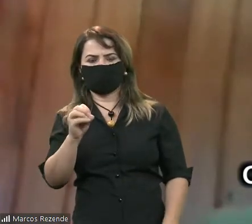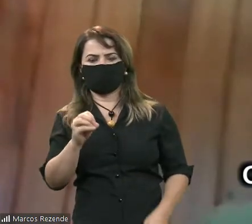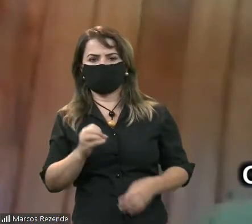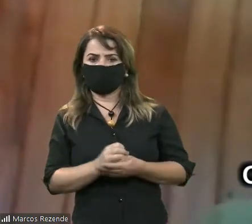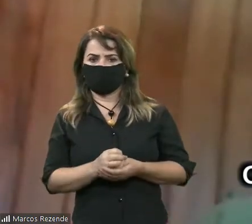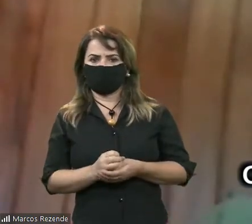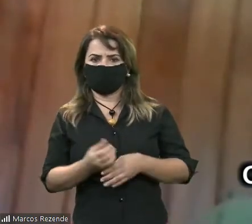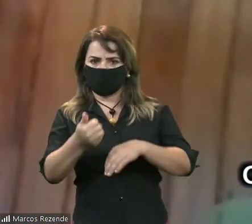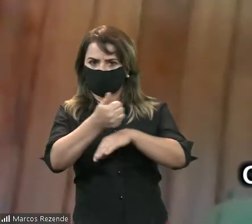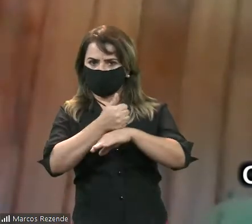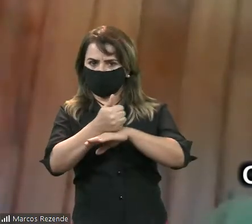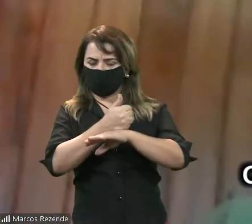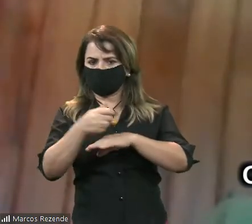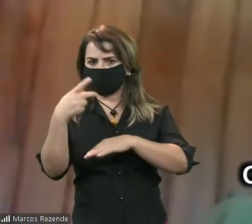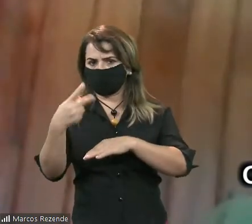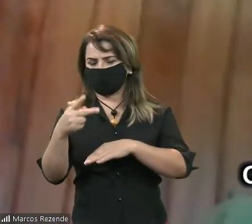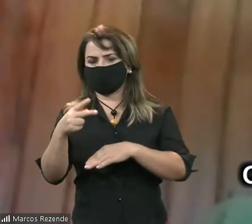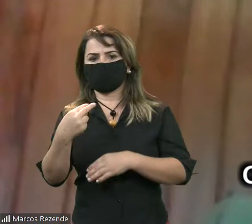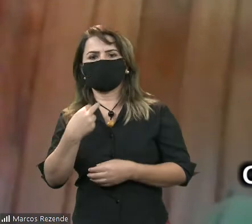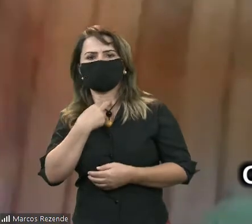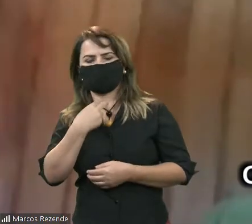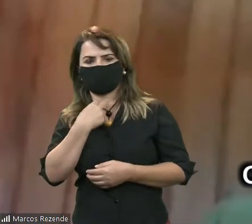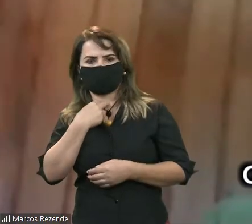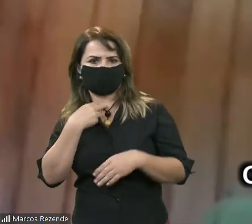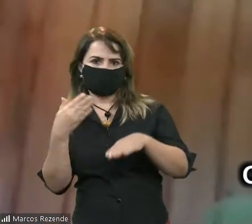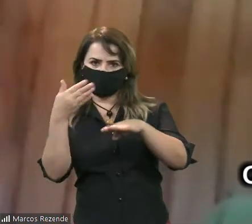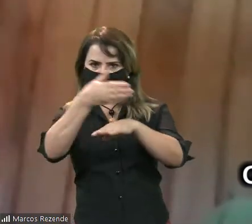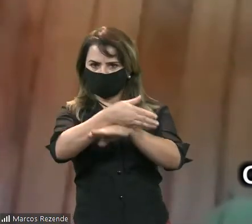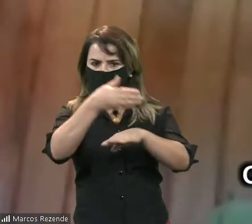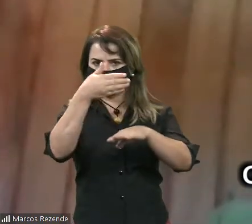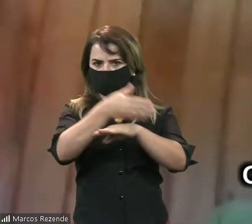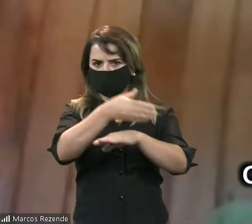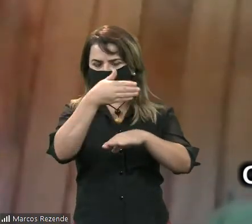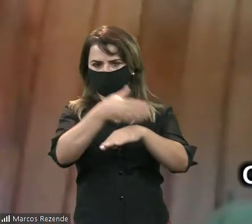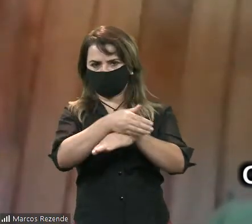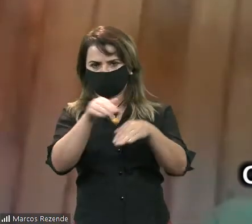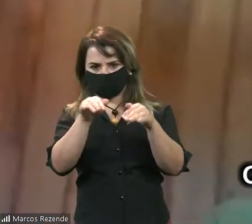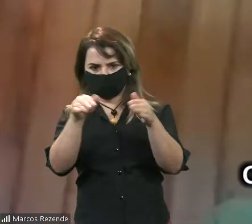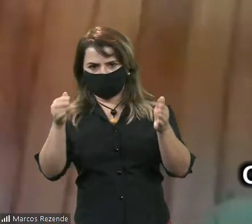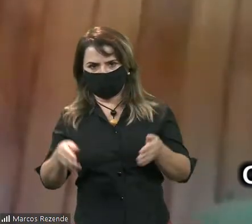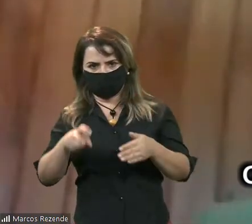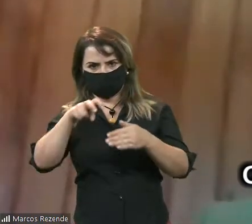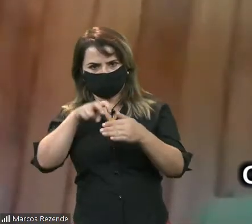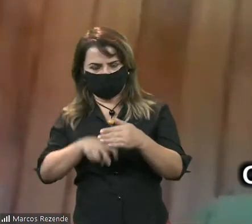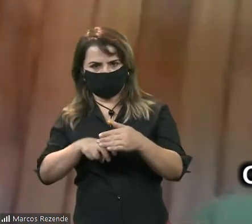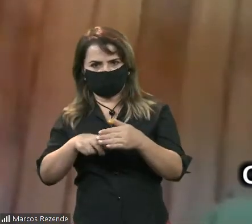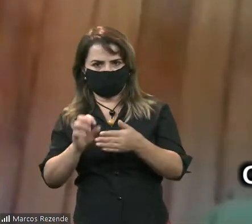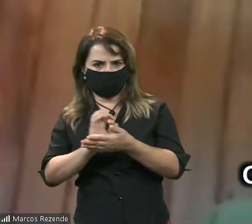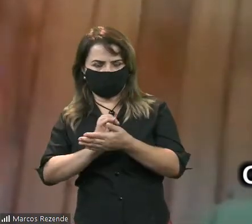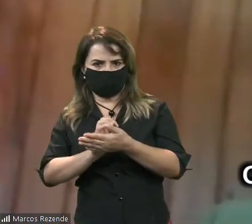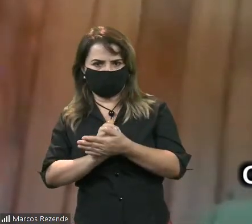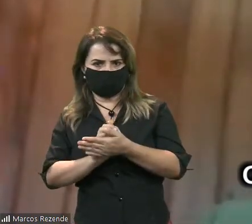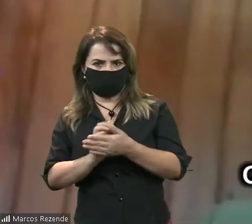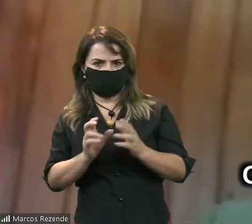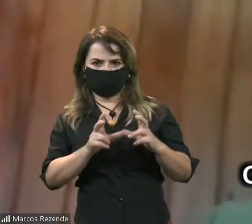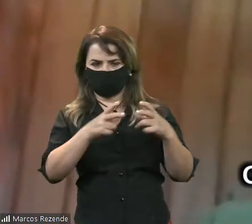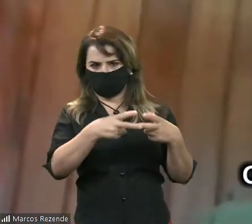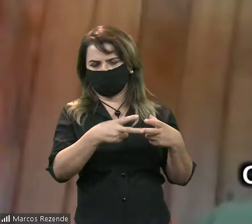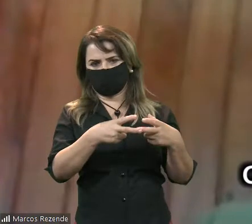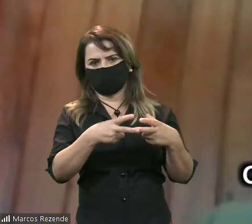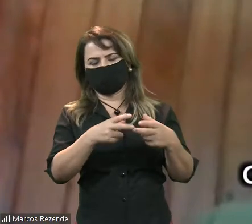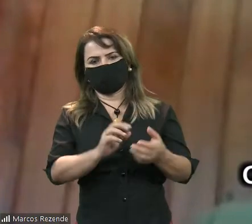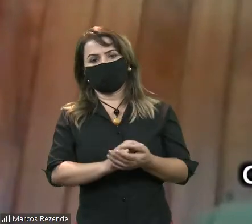profissionais, não tem condições de participar de mesa de Câmara. Questão de